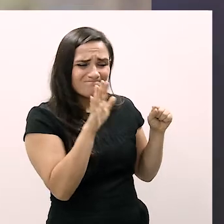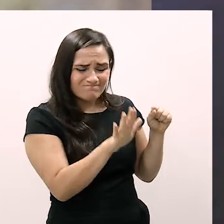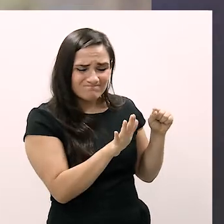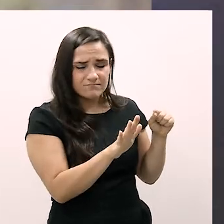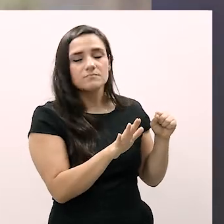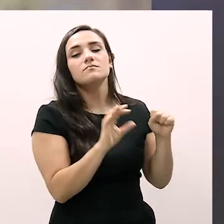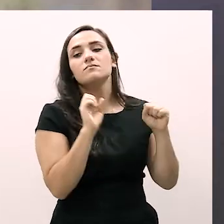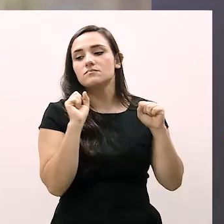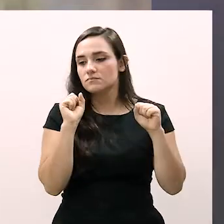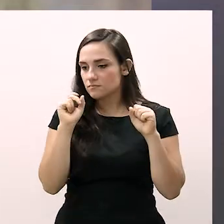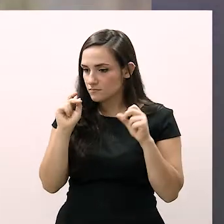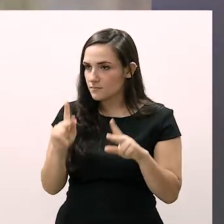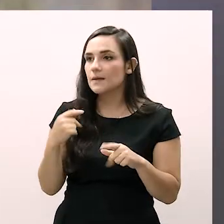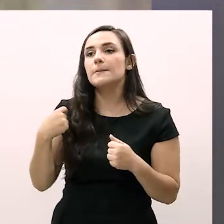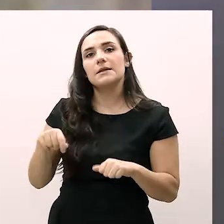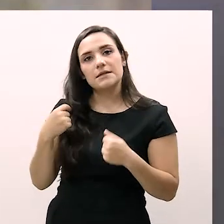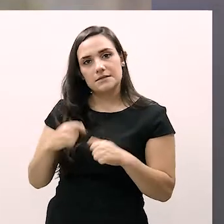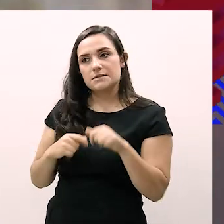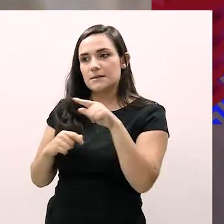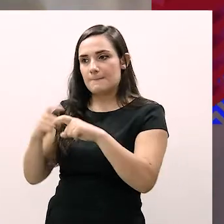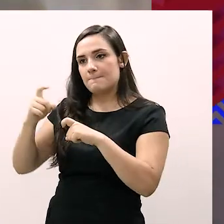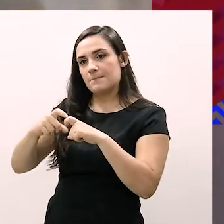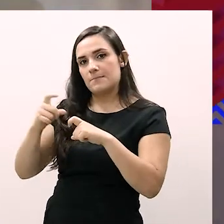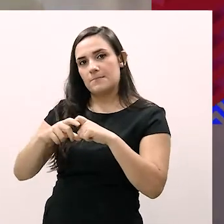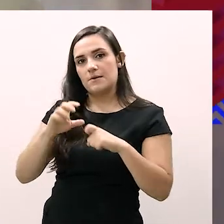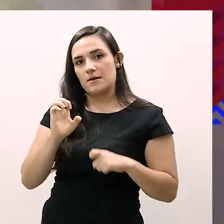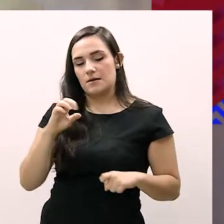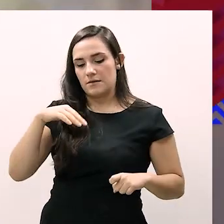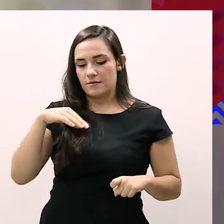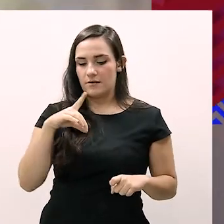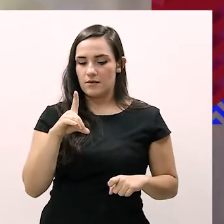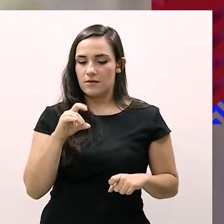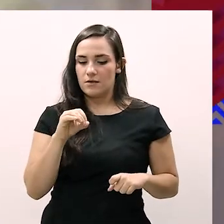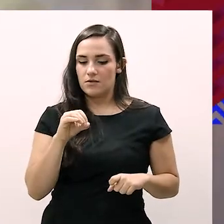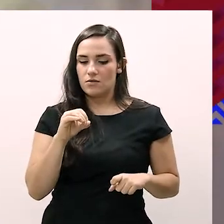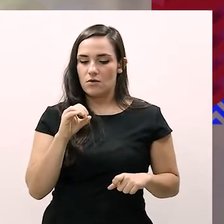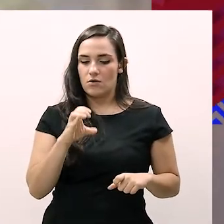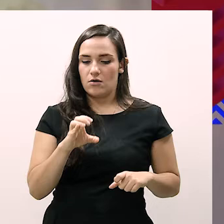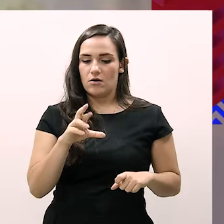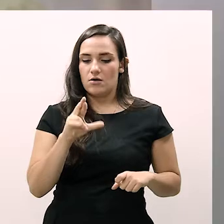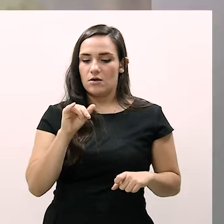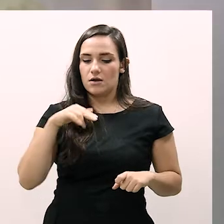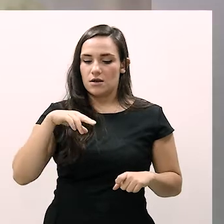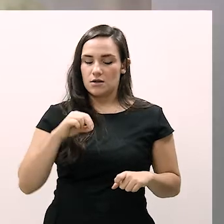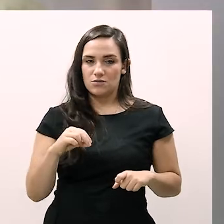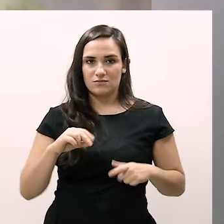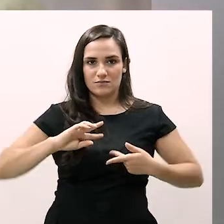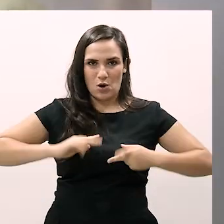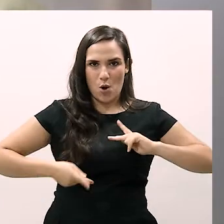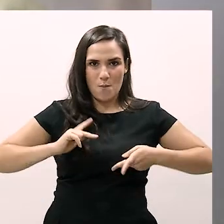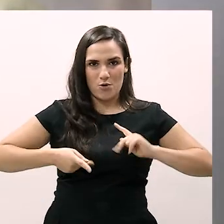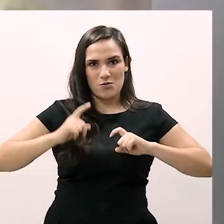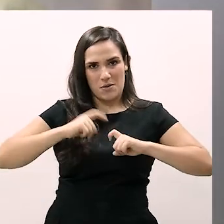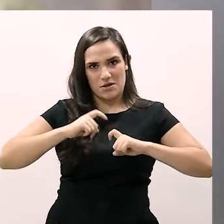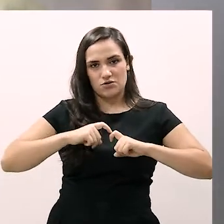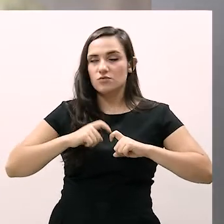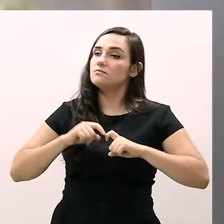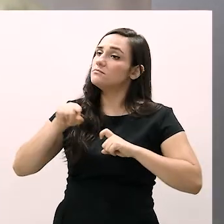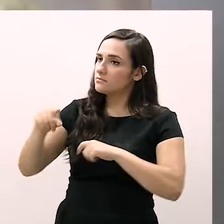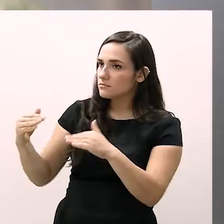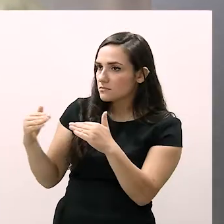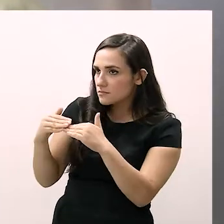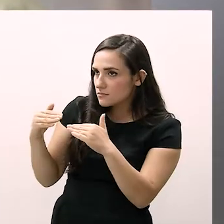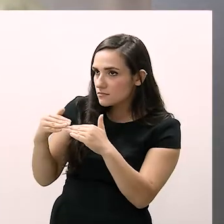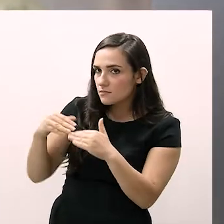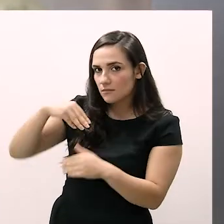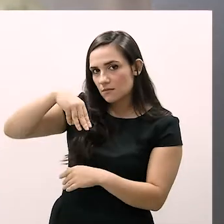tem que ter a indicação respaldada pelo endocrinologista, que é o profissional clínico responsável pelo tratamento da obesidade.